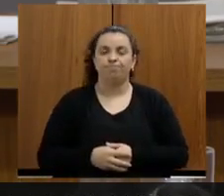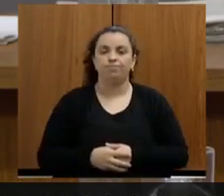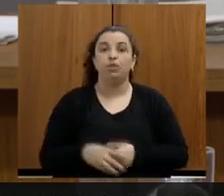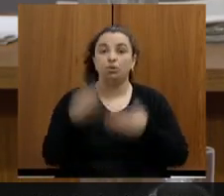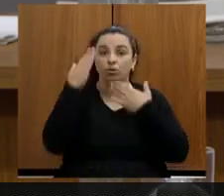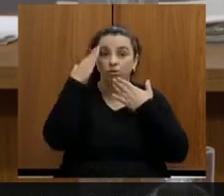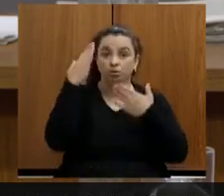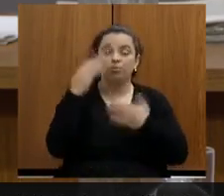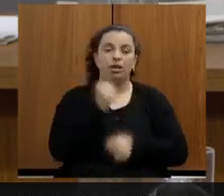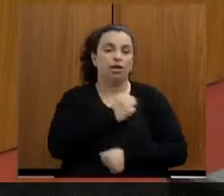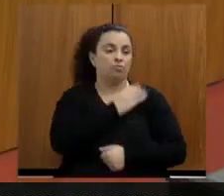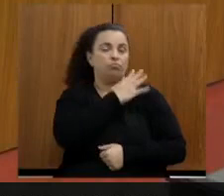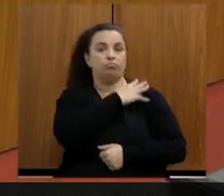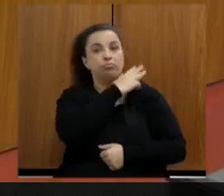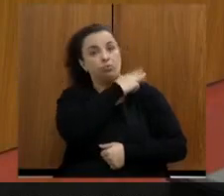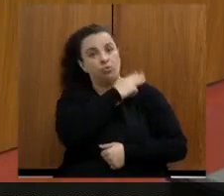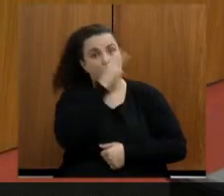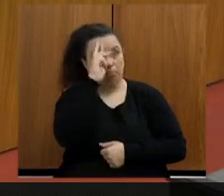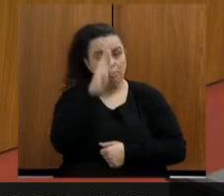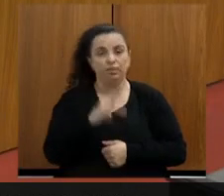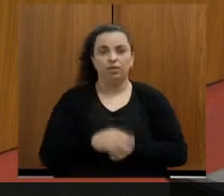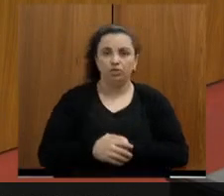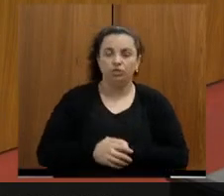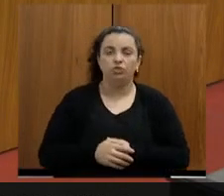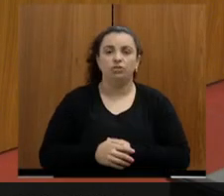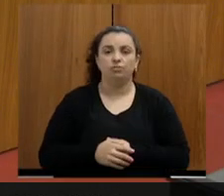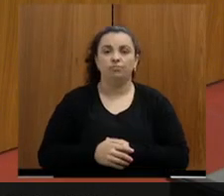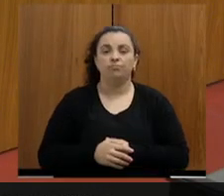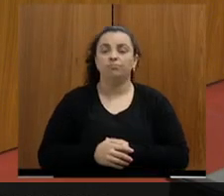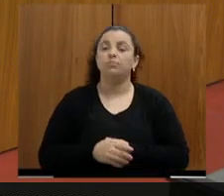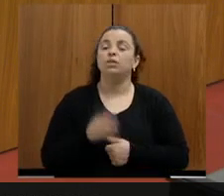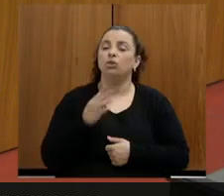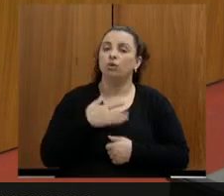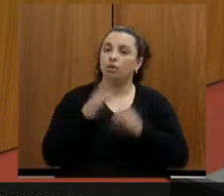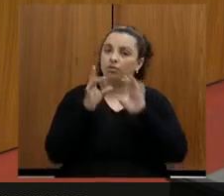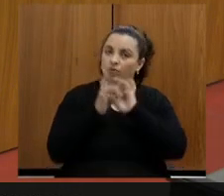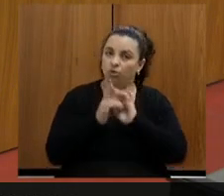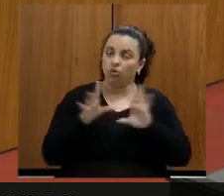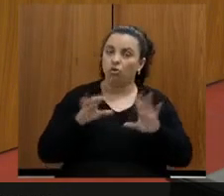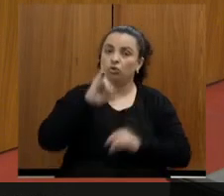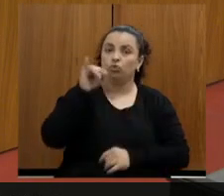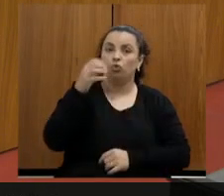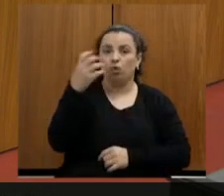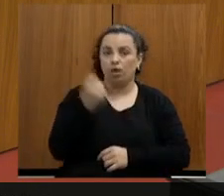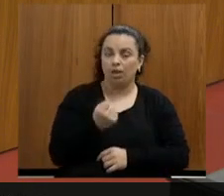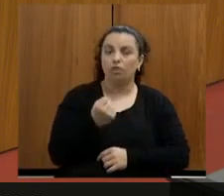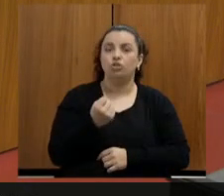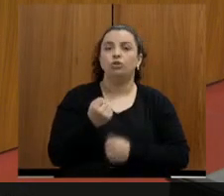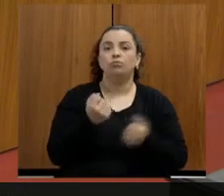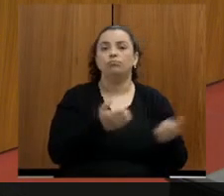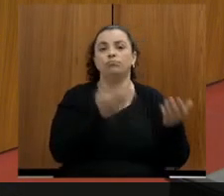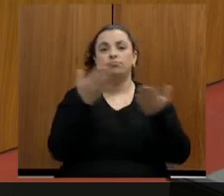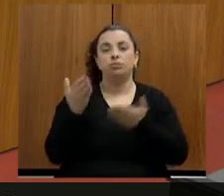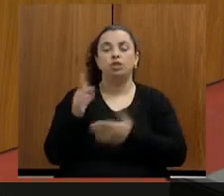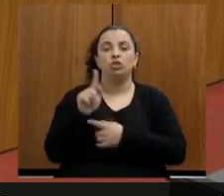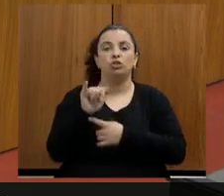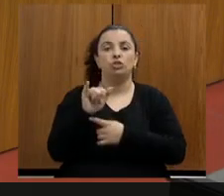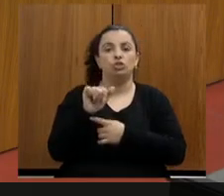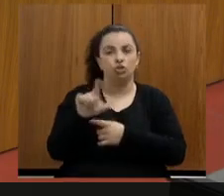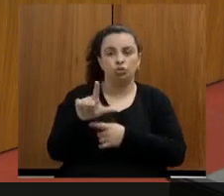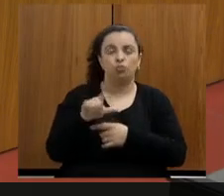a brigar Comandante com a devida autorização do deputado João Leite passo a palavra Deputado Gil Pereira